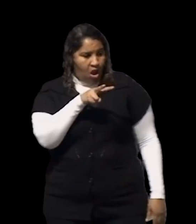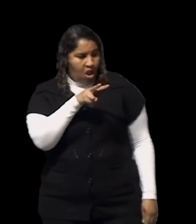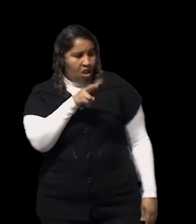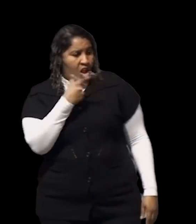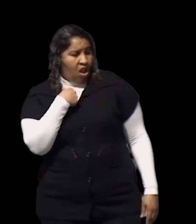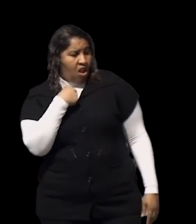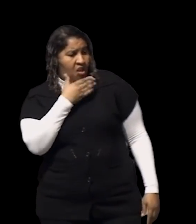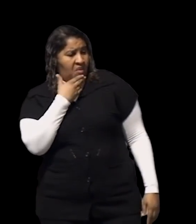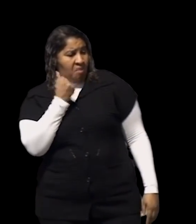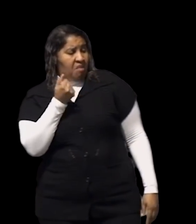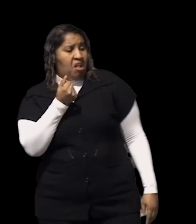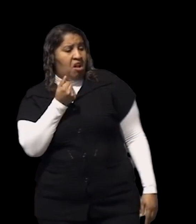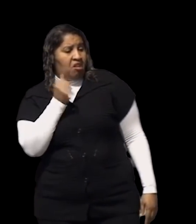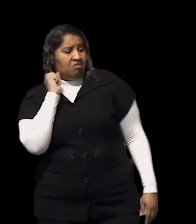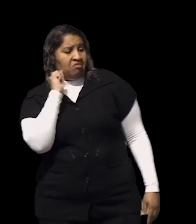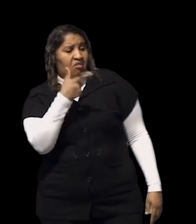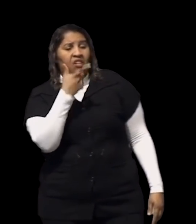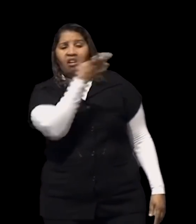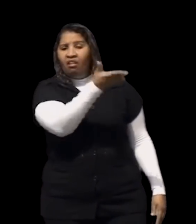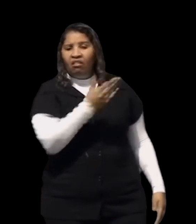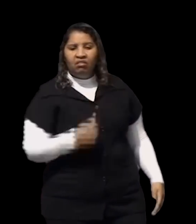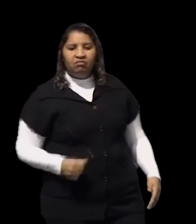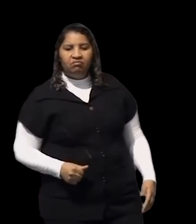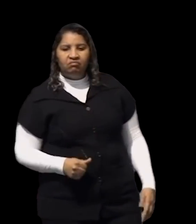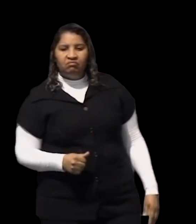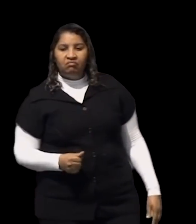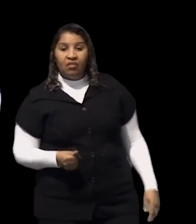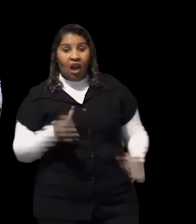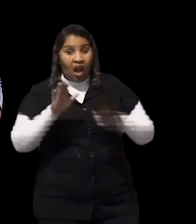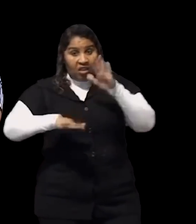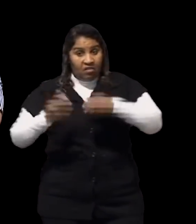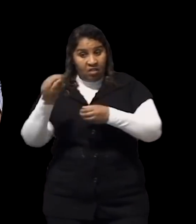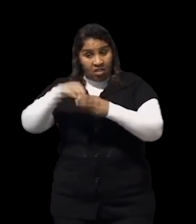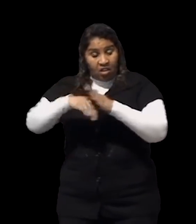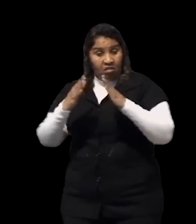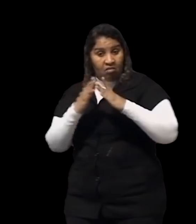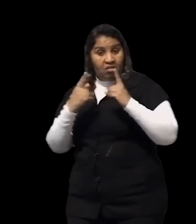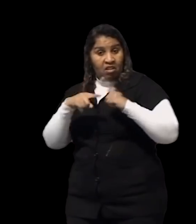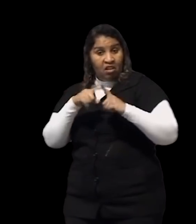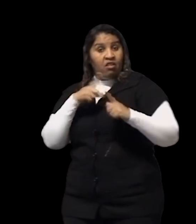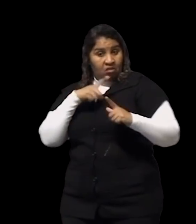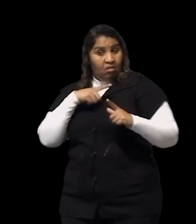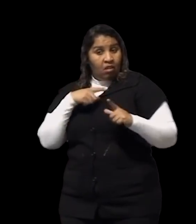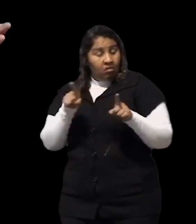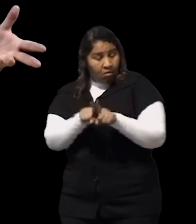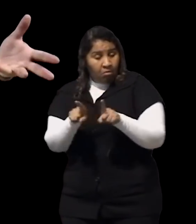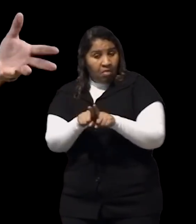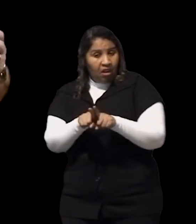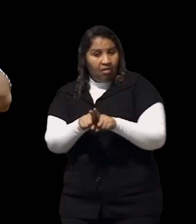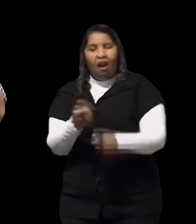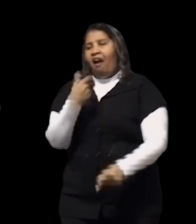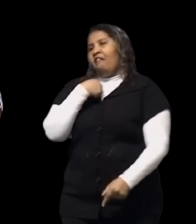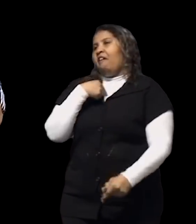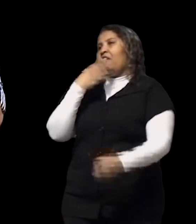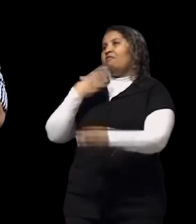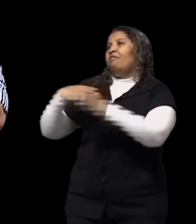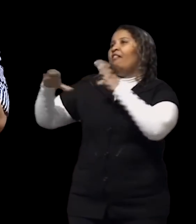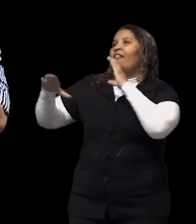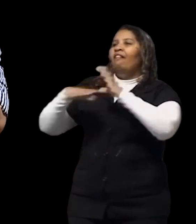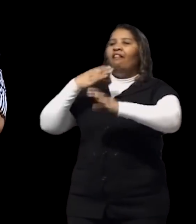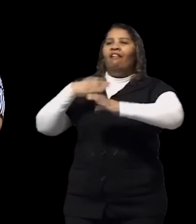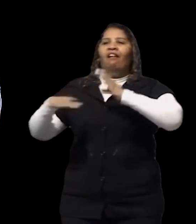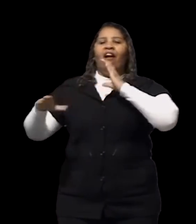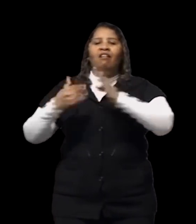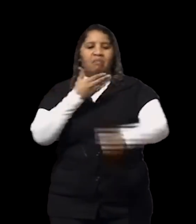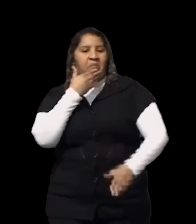filho são filhos de Deus dentro da igreja que se comparam e fala não mas eu canto melhor é pelo menos eu sei pregar e o outro não sabe